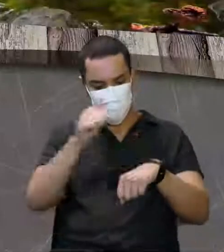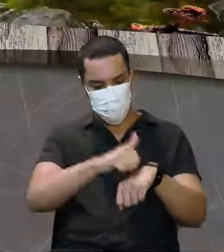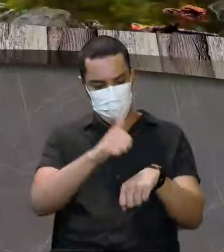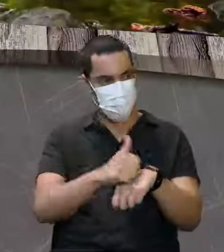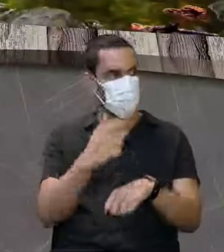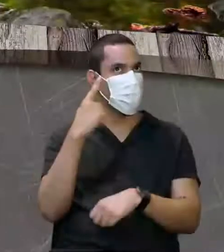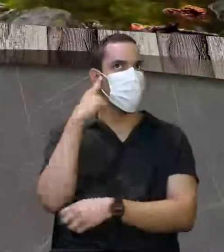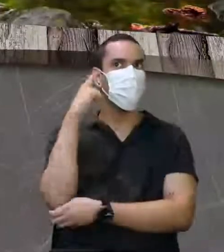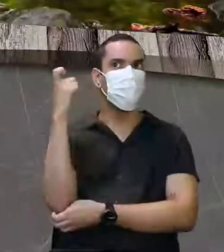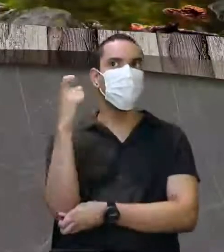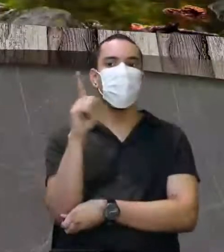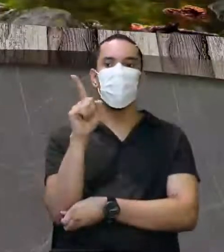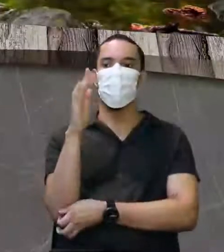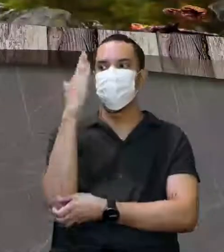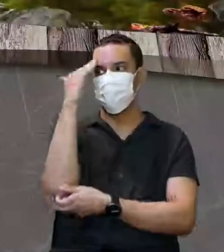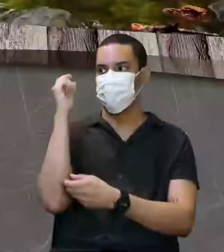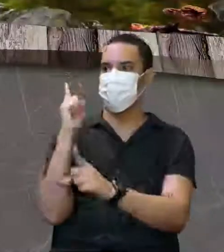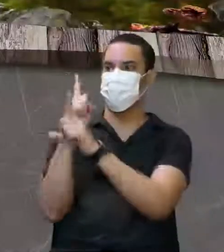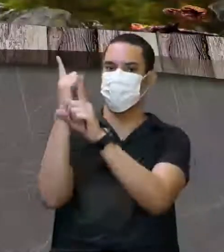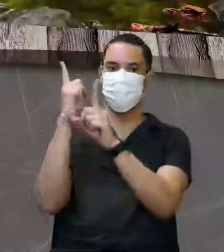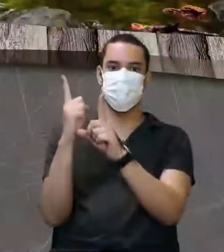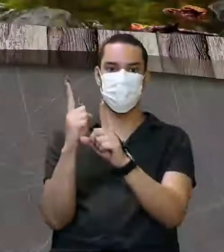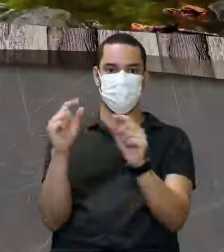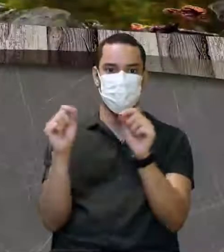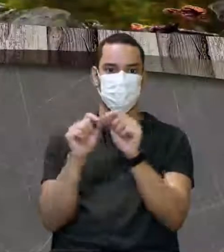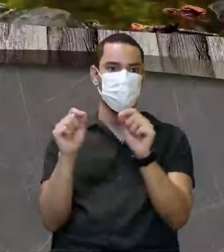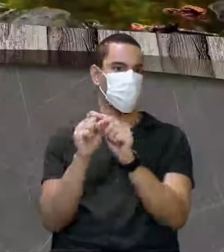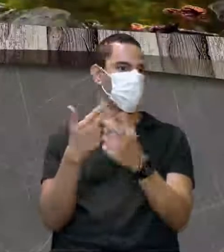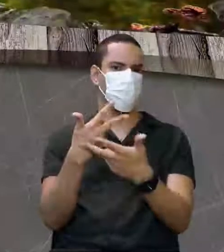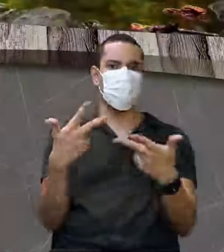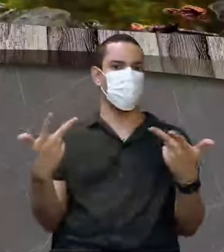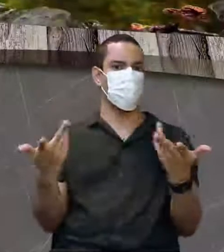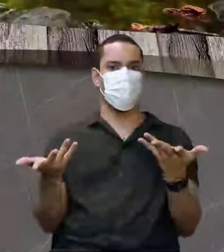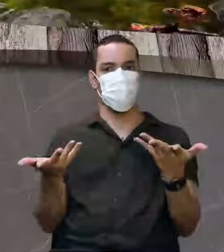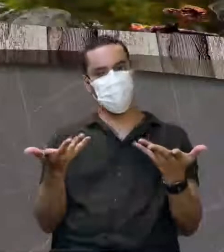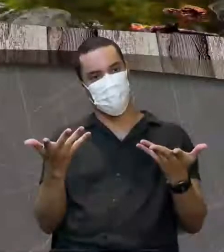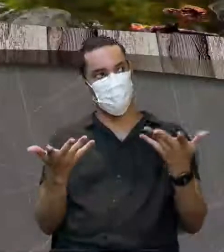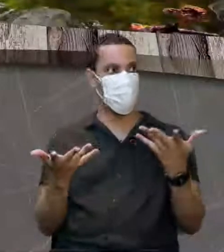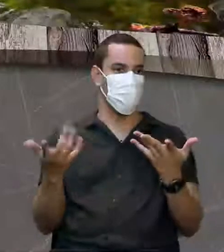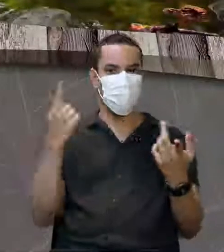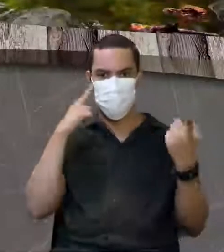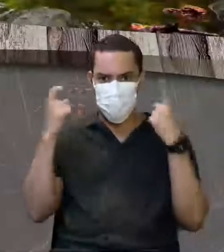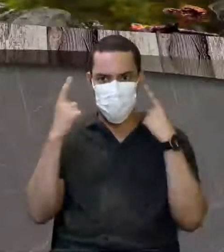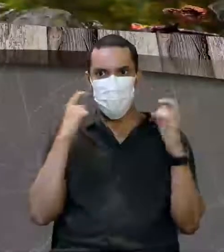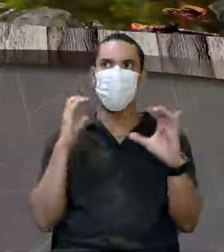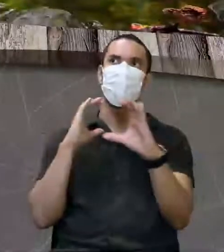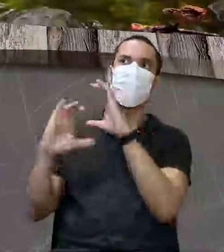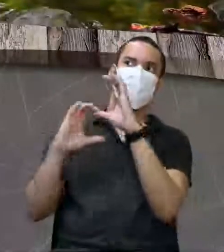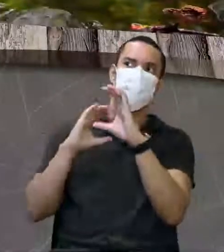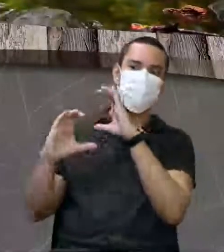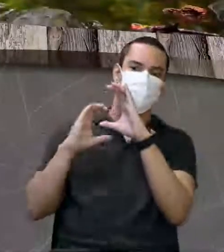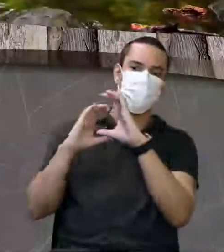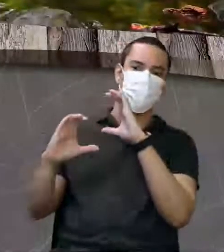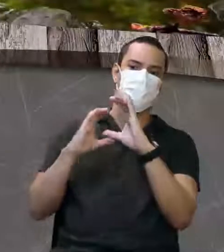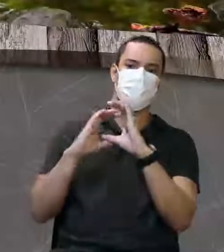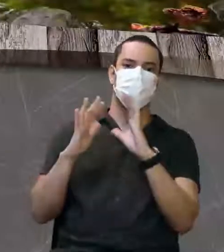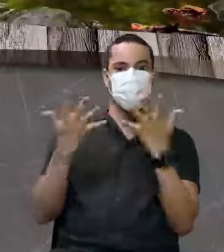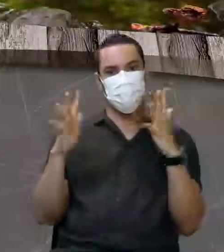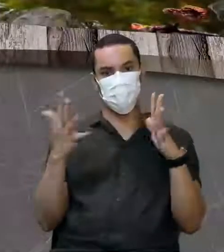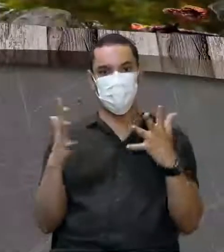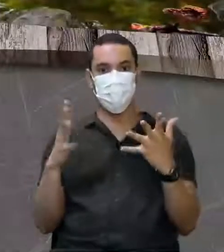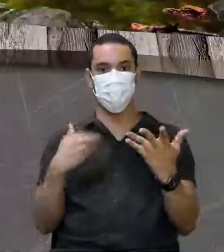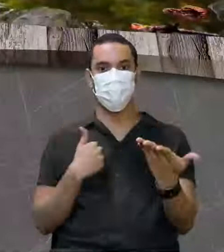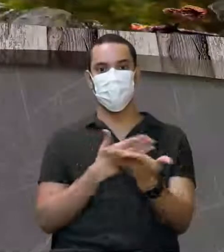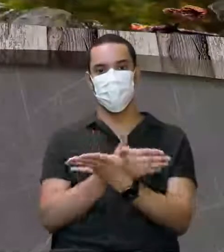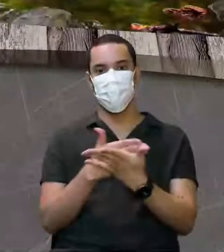para identificar a distância onde eles estão, a encurralar alguma presa, né? E agora eles estão começando então a